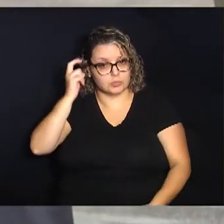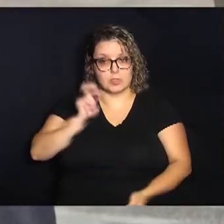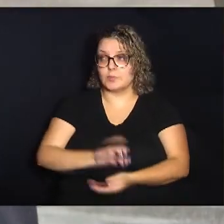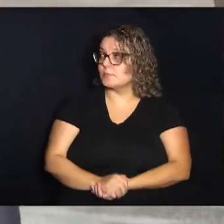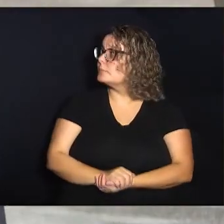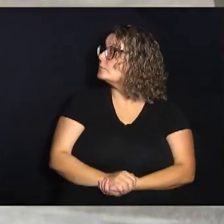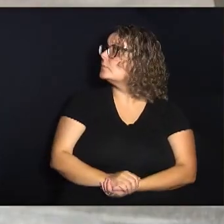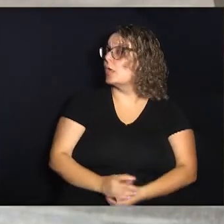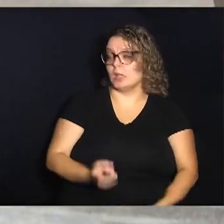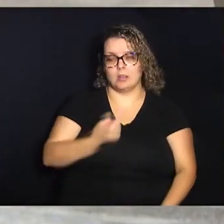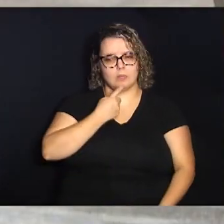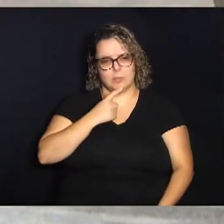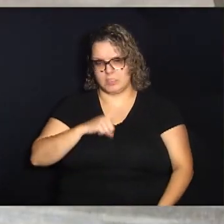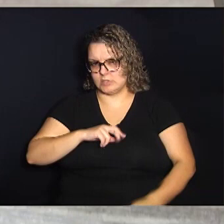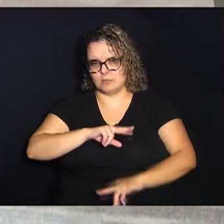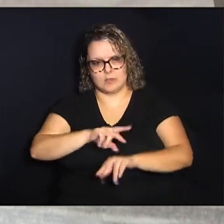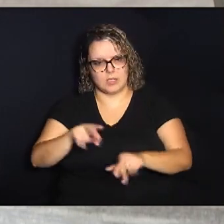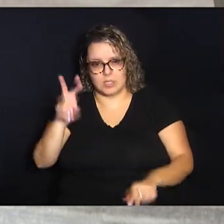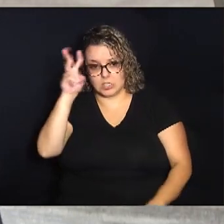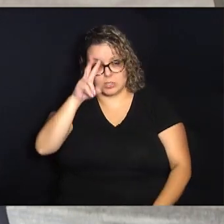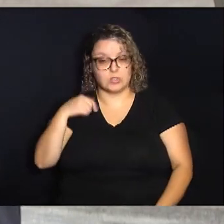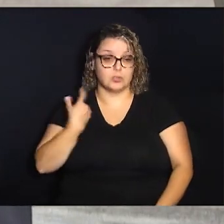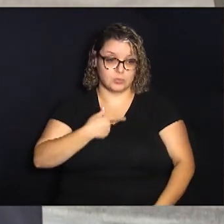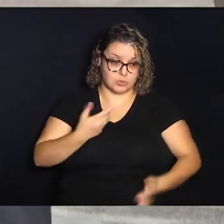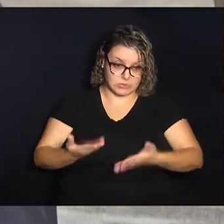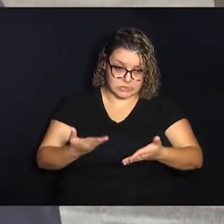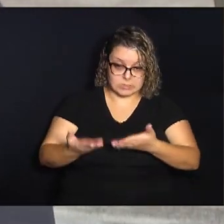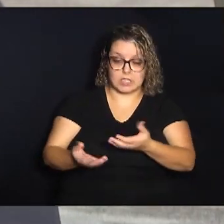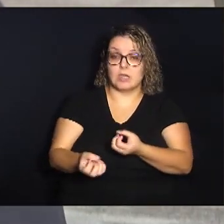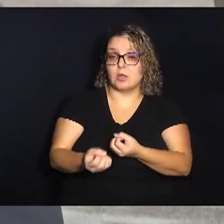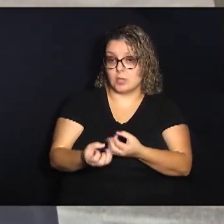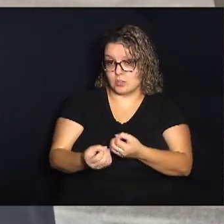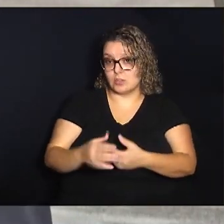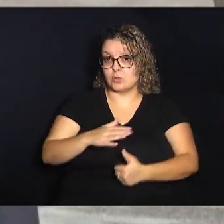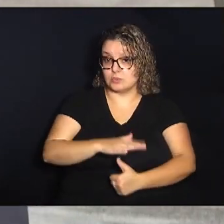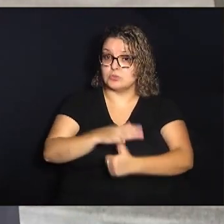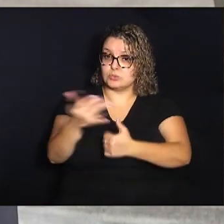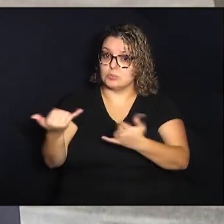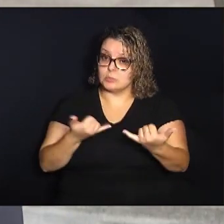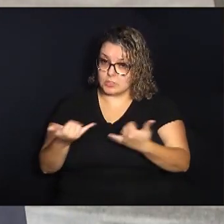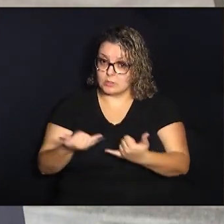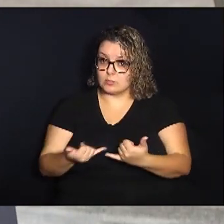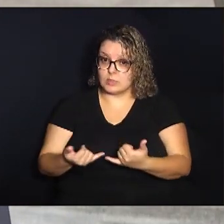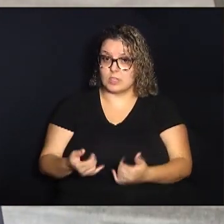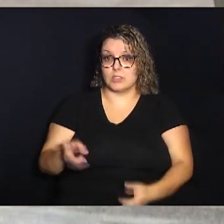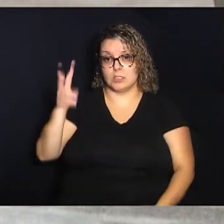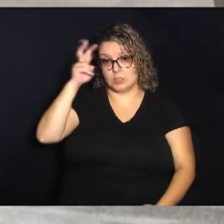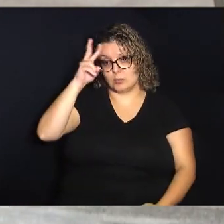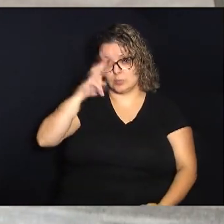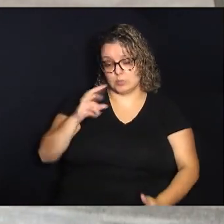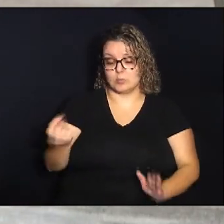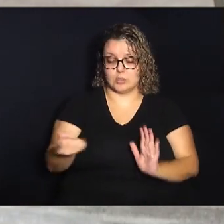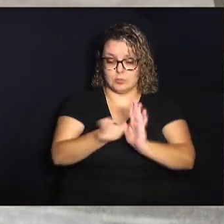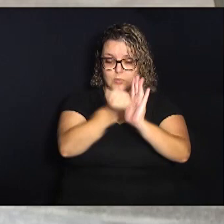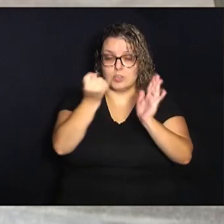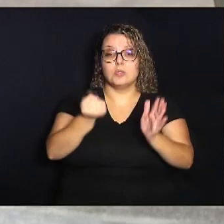tem história e nós temos que preservar. E a informação que o reitor nos passou é que, restaurando o prédio da PUC Central,